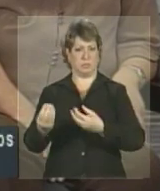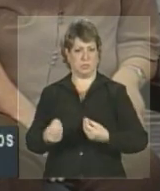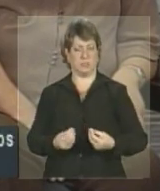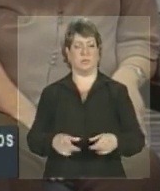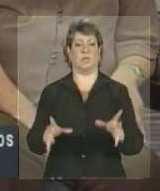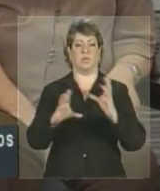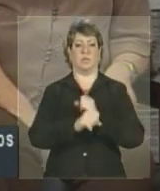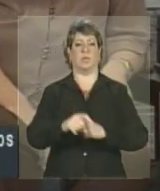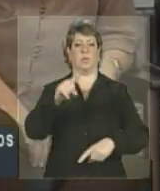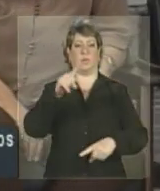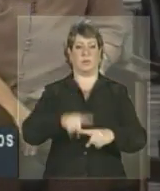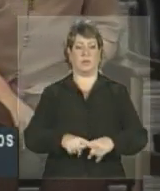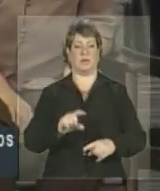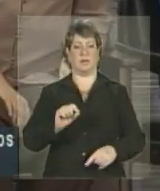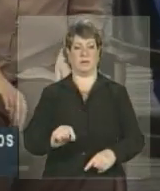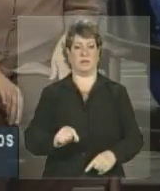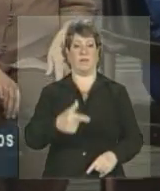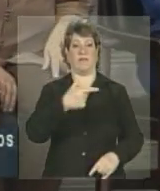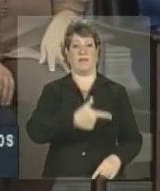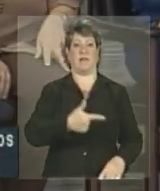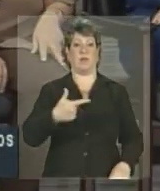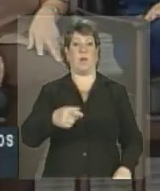No total, são